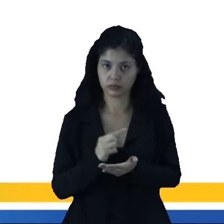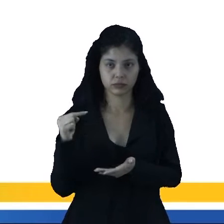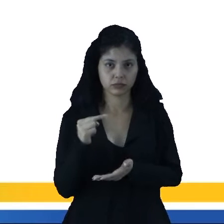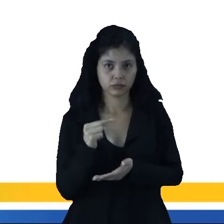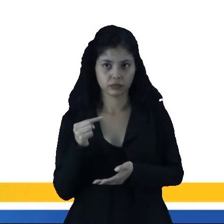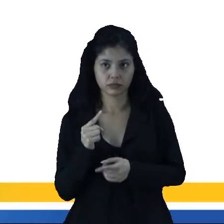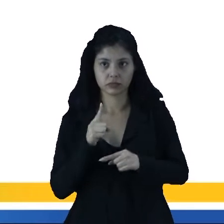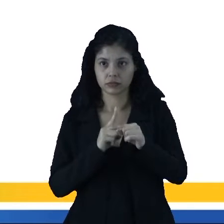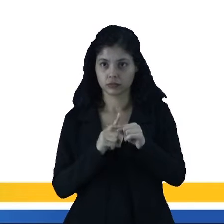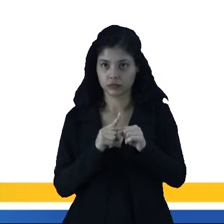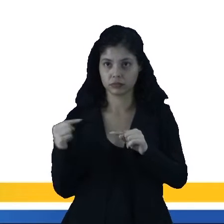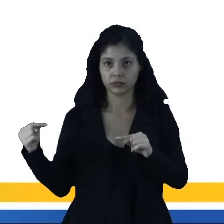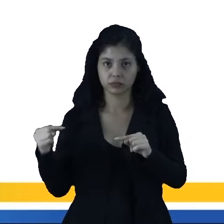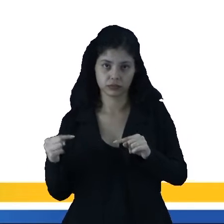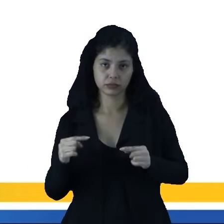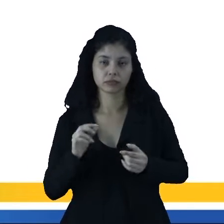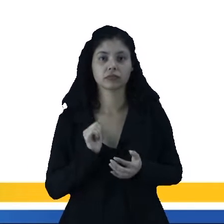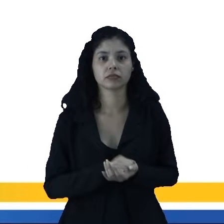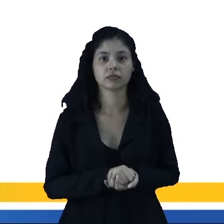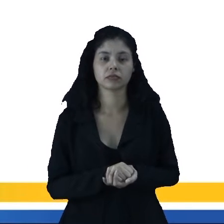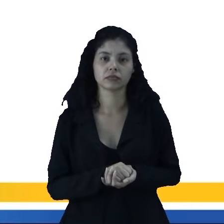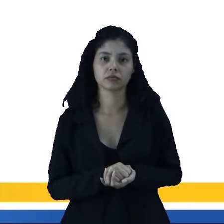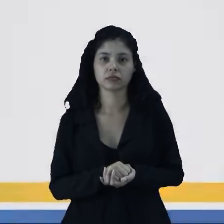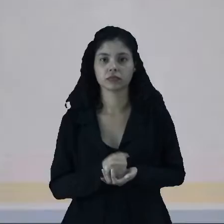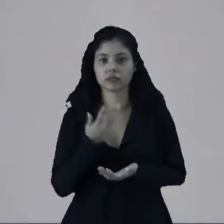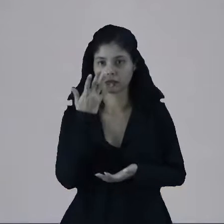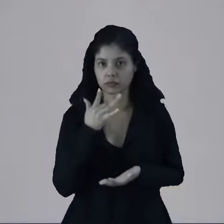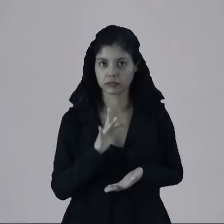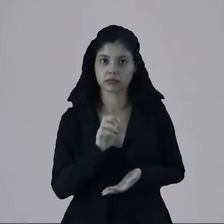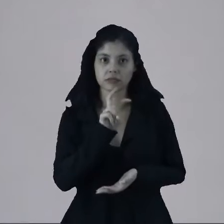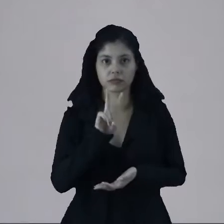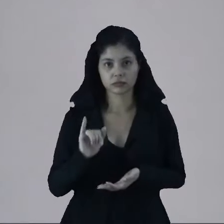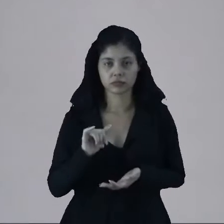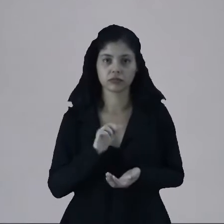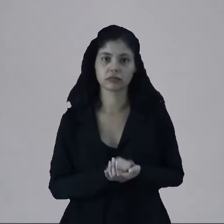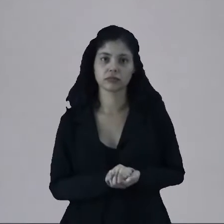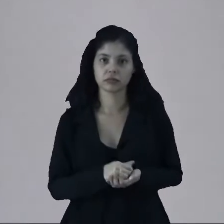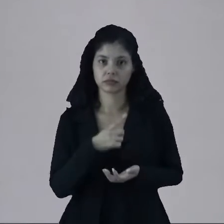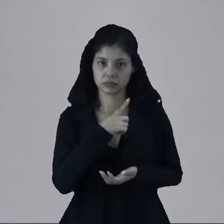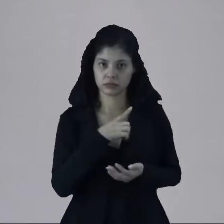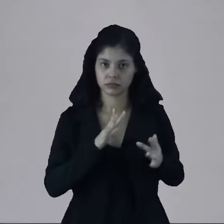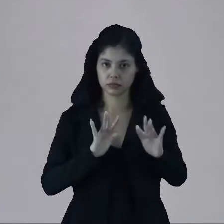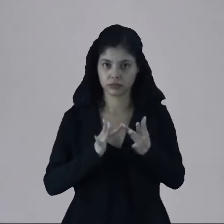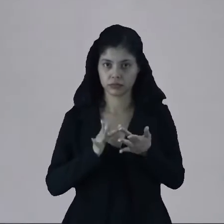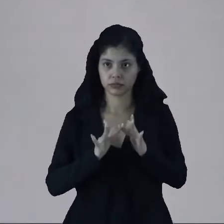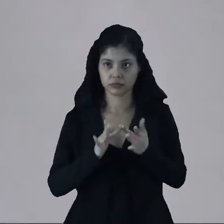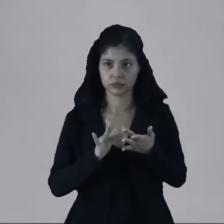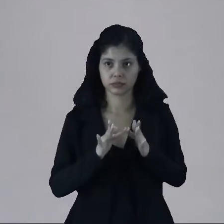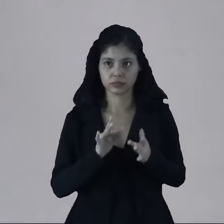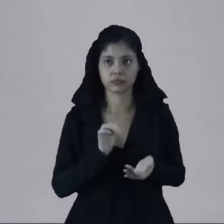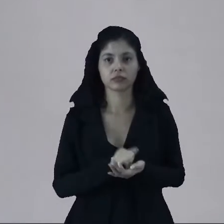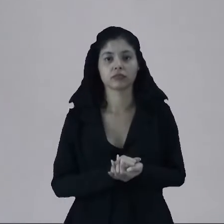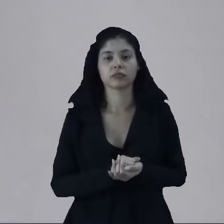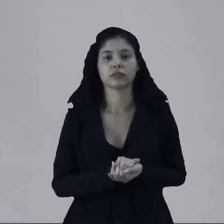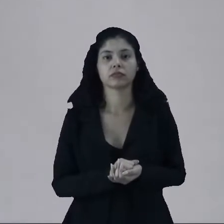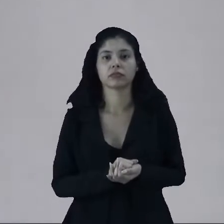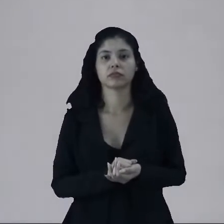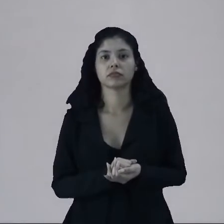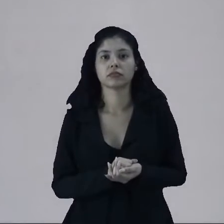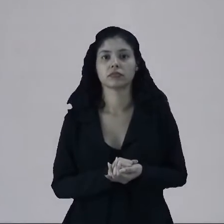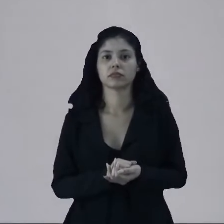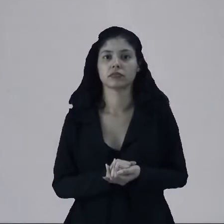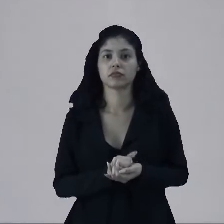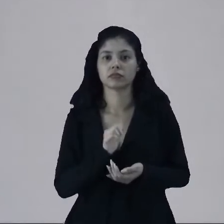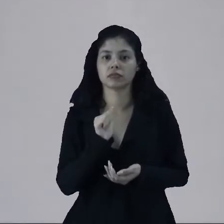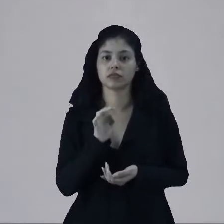configuração, a mãe é positiva e ele negativo, a criança vai ter contato, a mãe vai ter uma reação